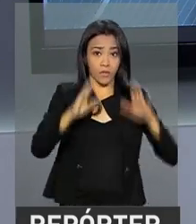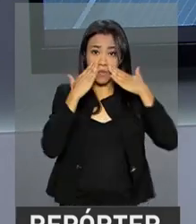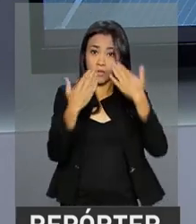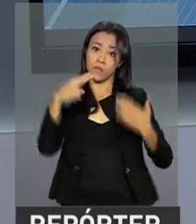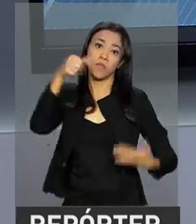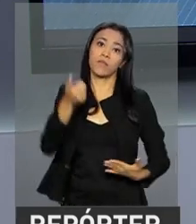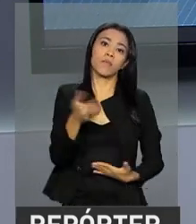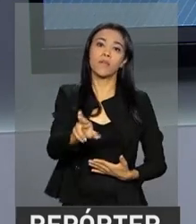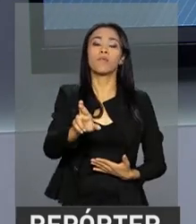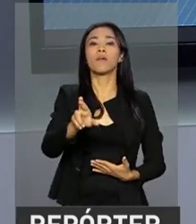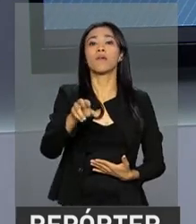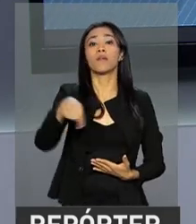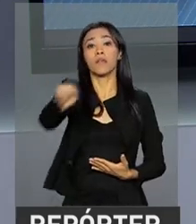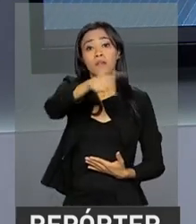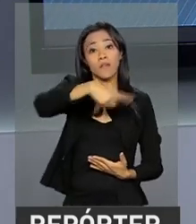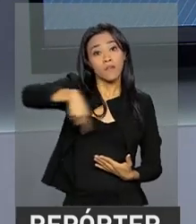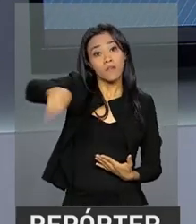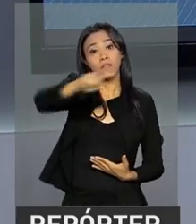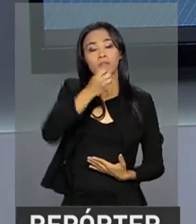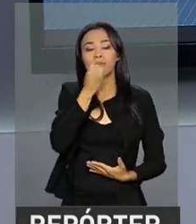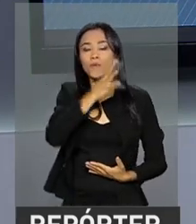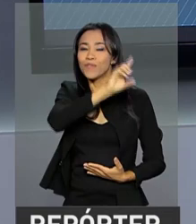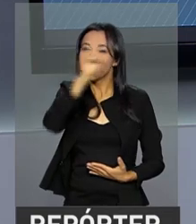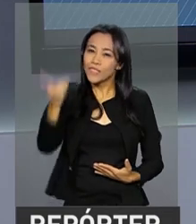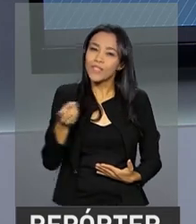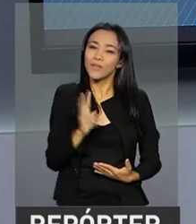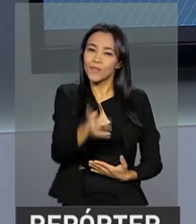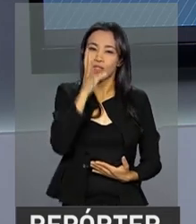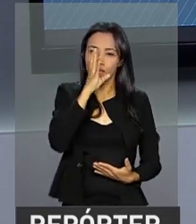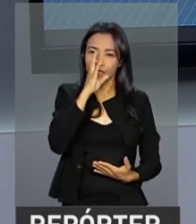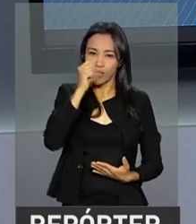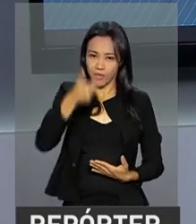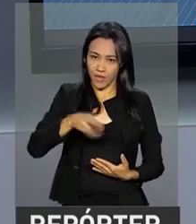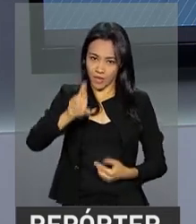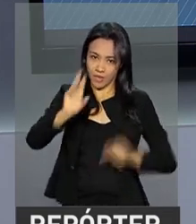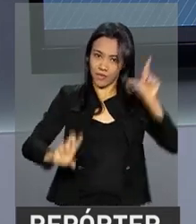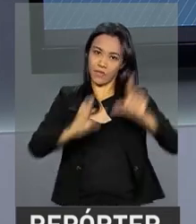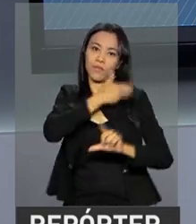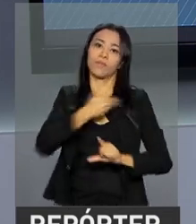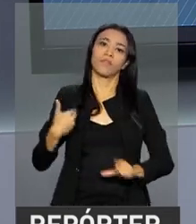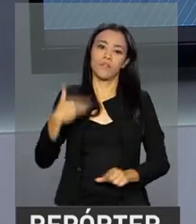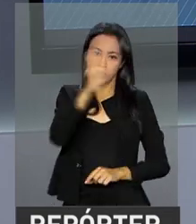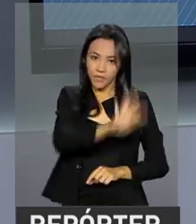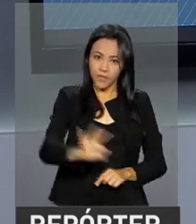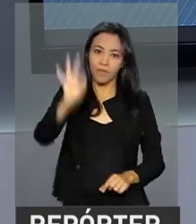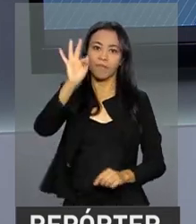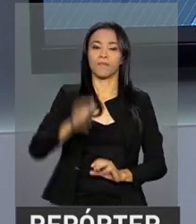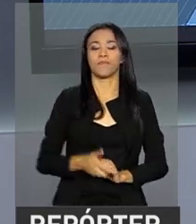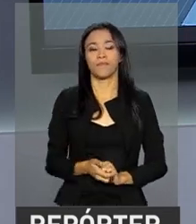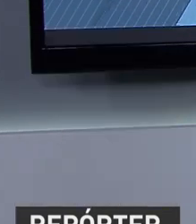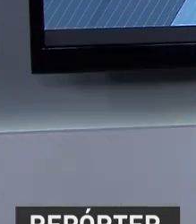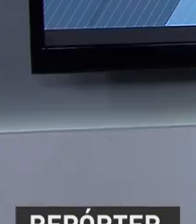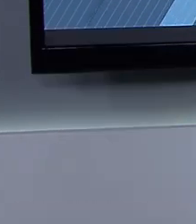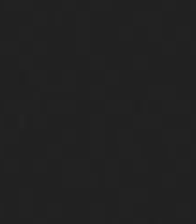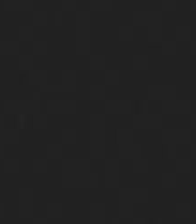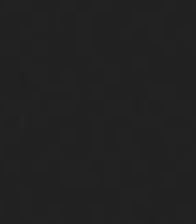edição do repórter nbr um bom dia para você continue com a gente na nbr a tv do governo federal